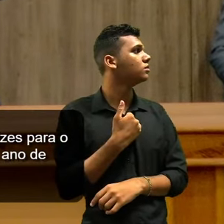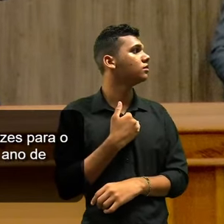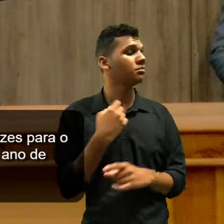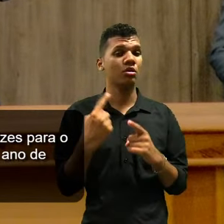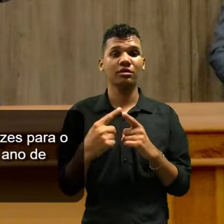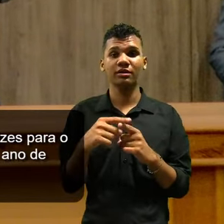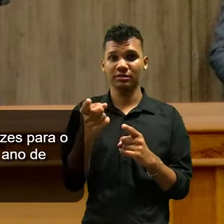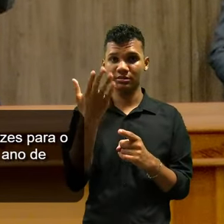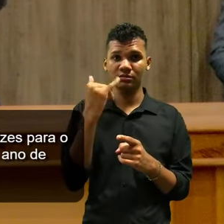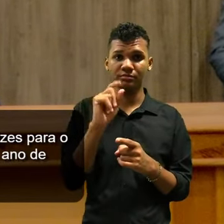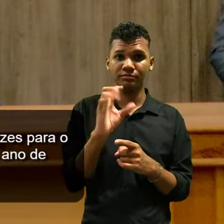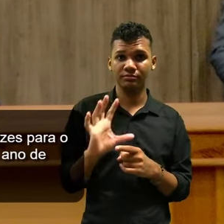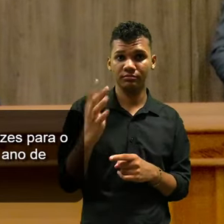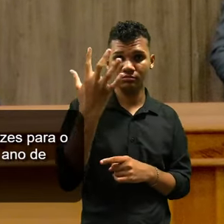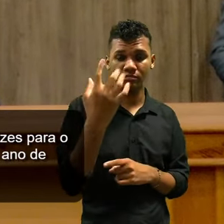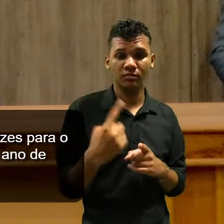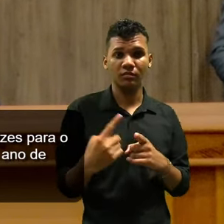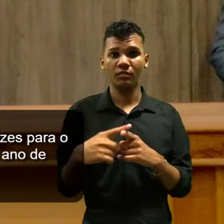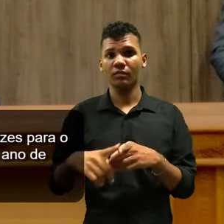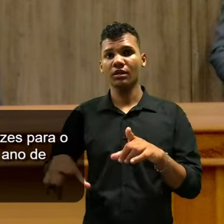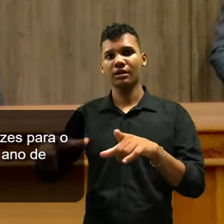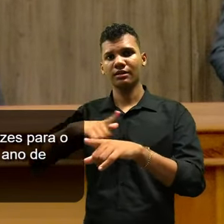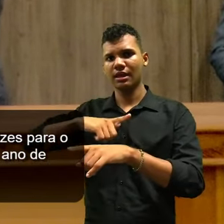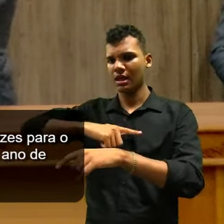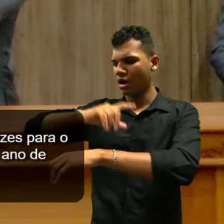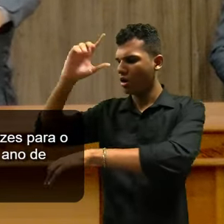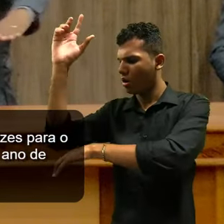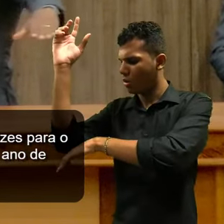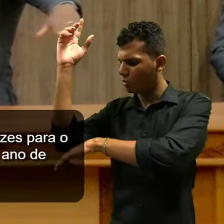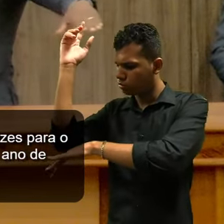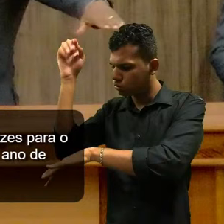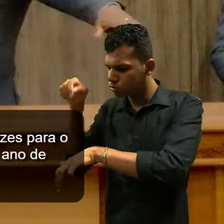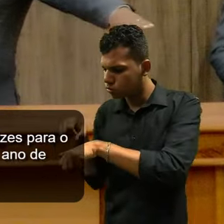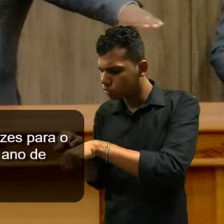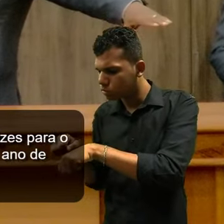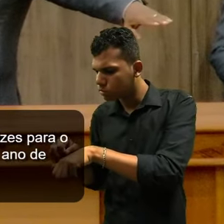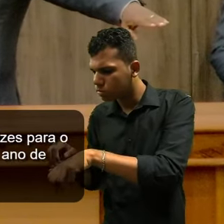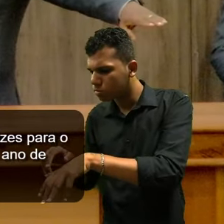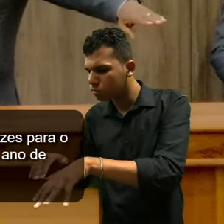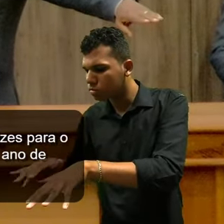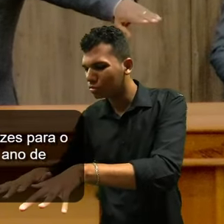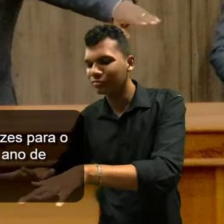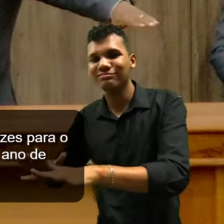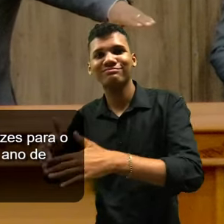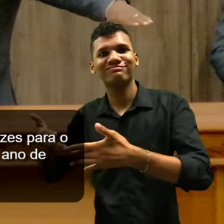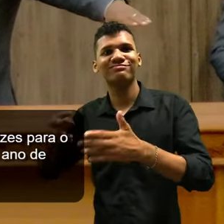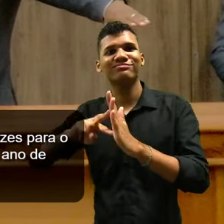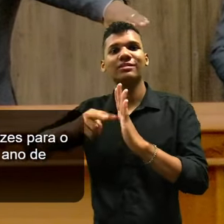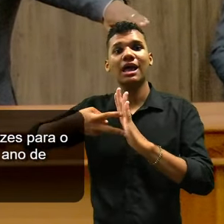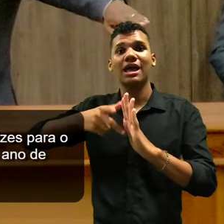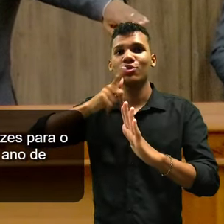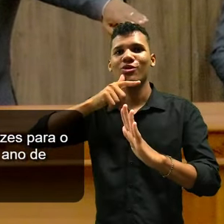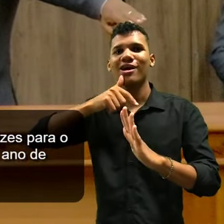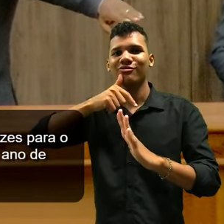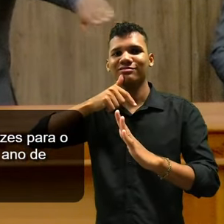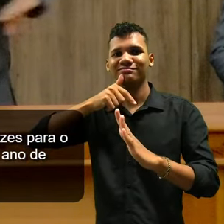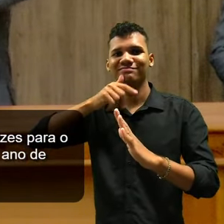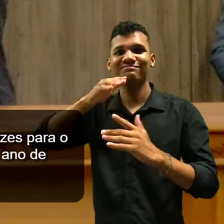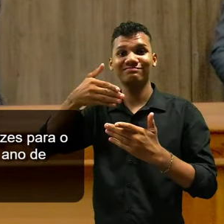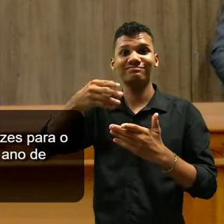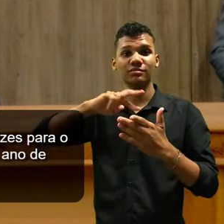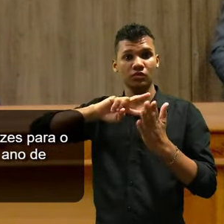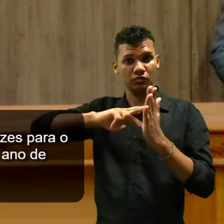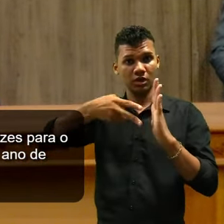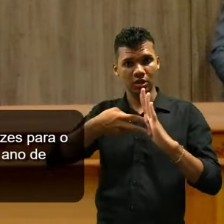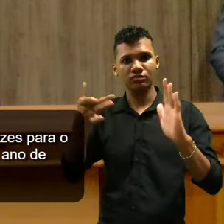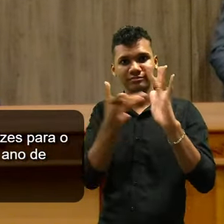acontece que estende as suas raízes para o Ribeiro o a raiz dele só corre para Jesus que é água corre pro